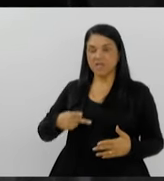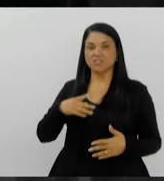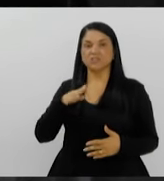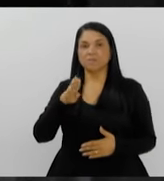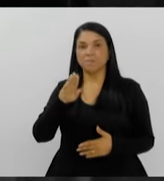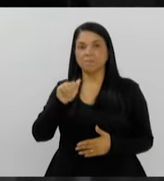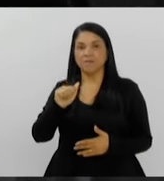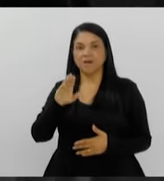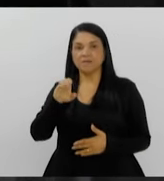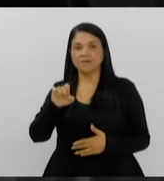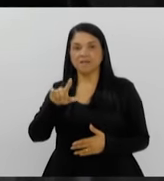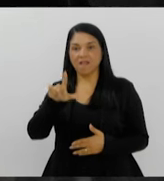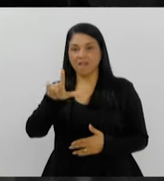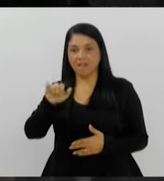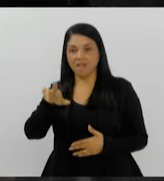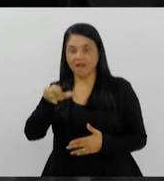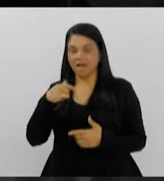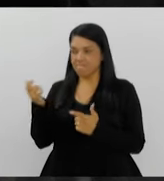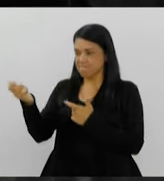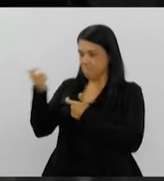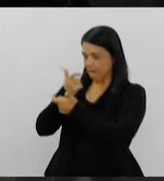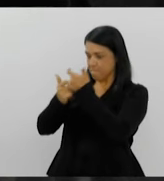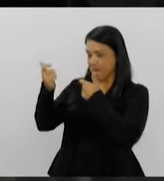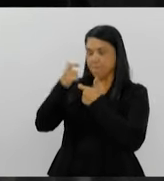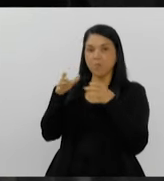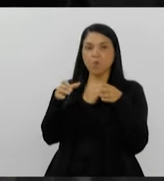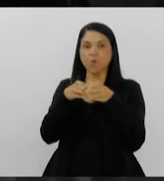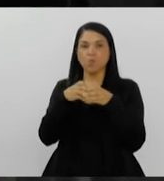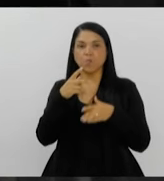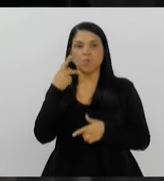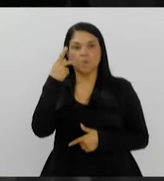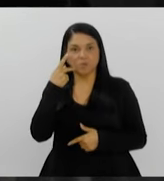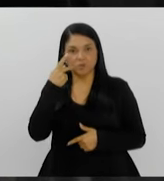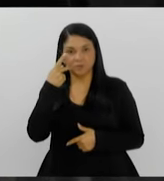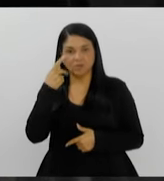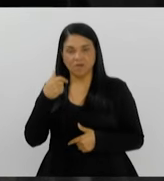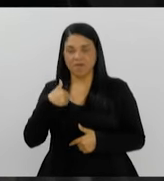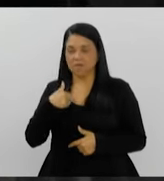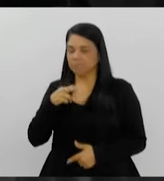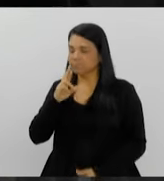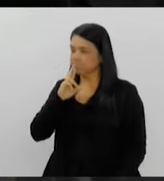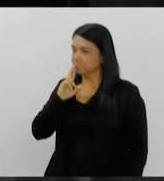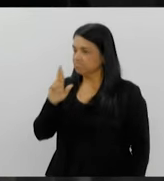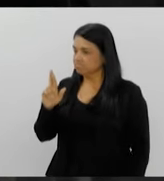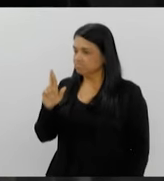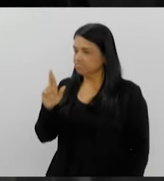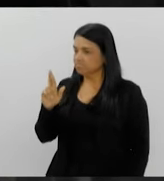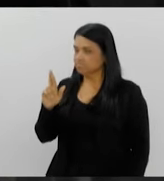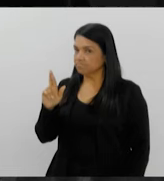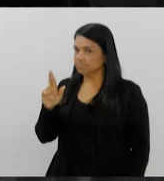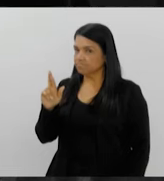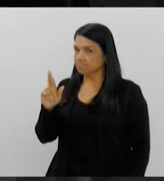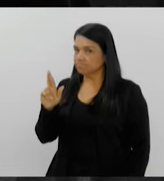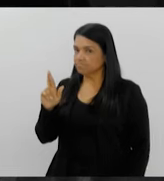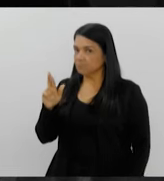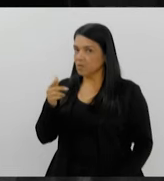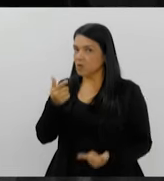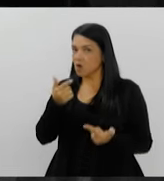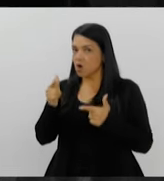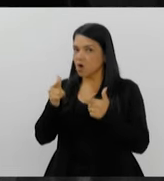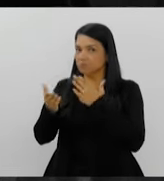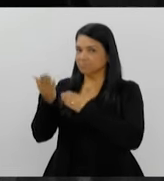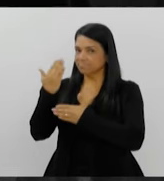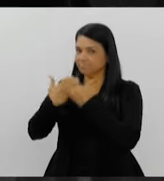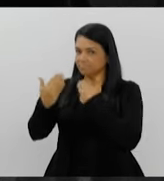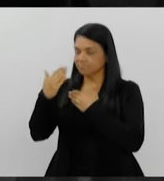fazendo afrontas ao meu grupo político e aí eu me limitei a responder a ele Como já fiz em outras oportunidades não vou